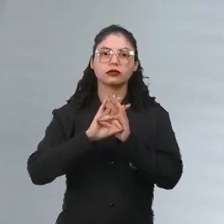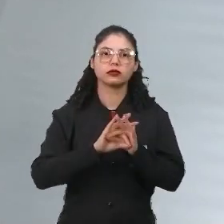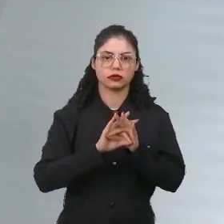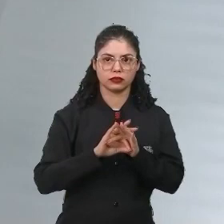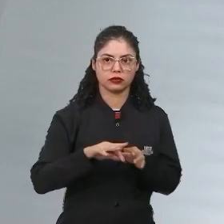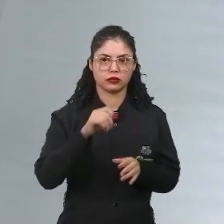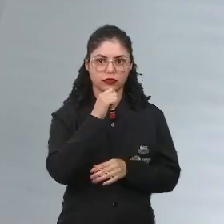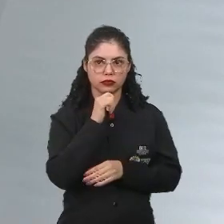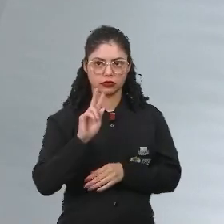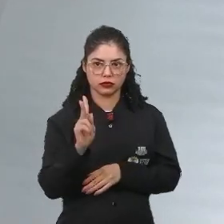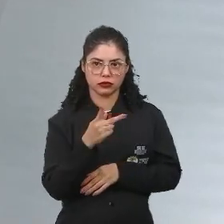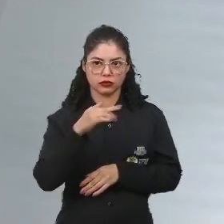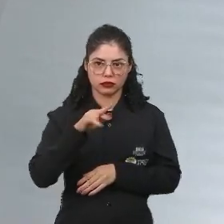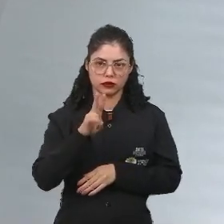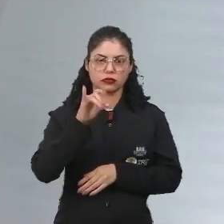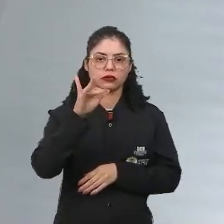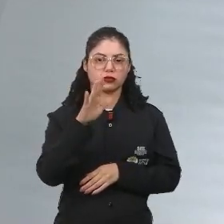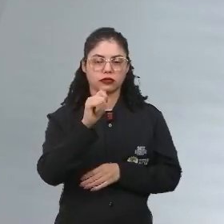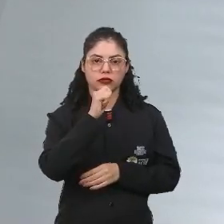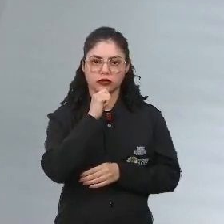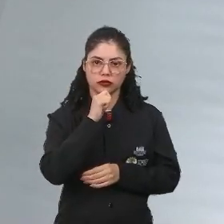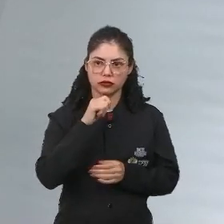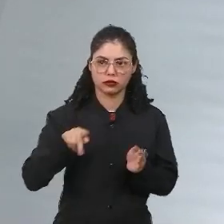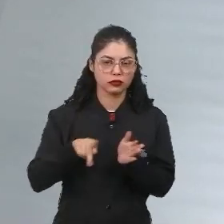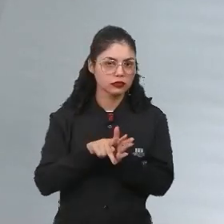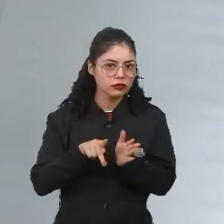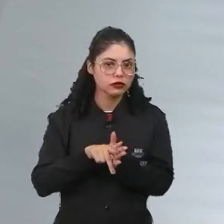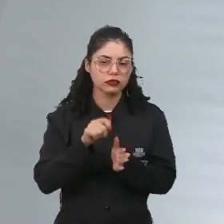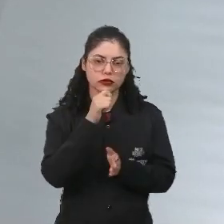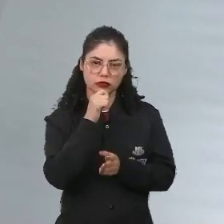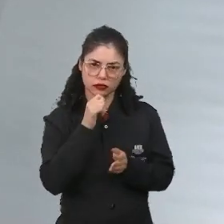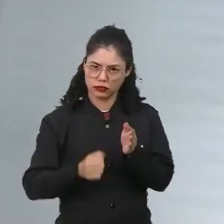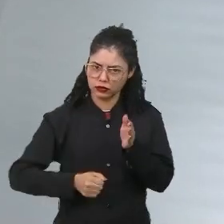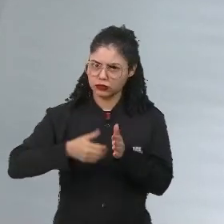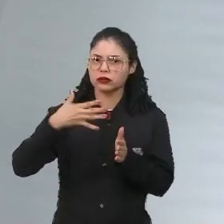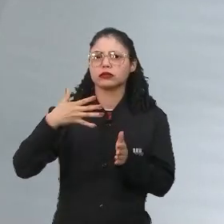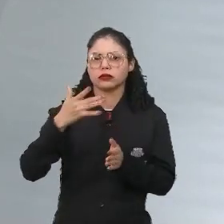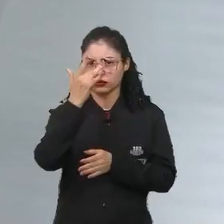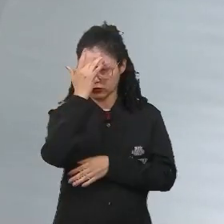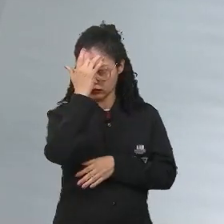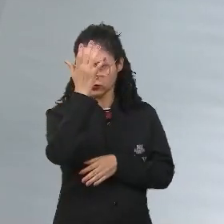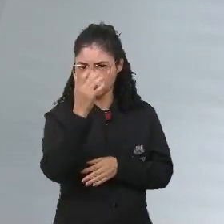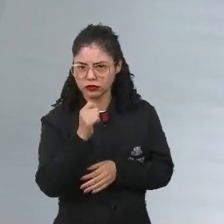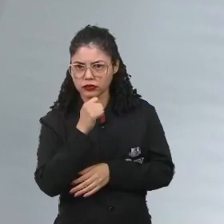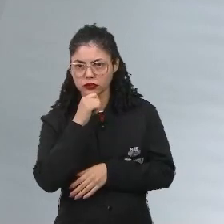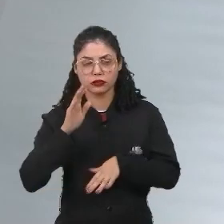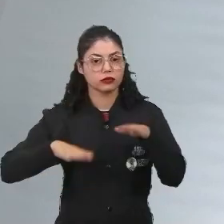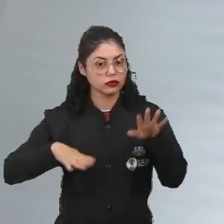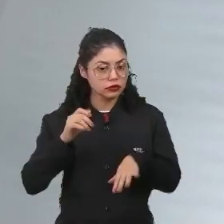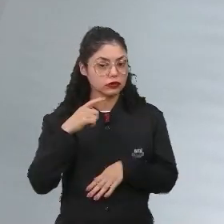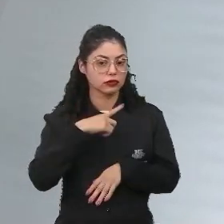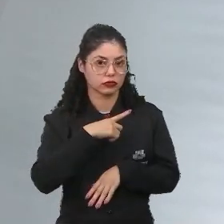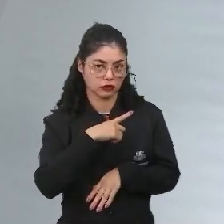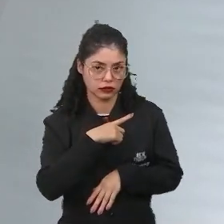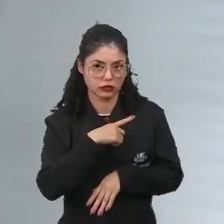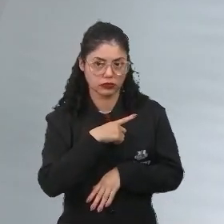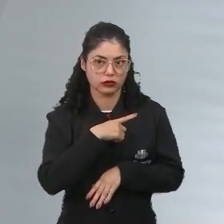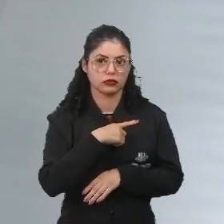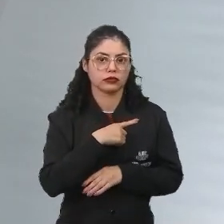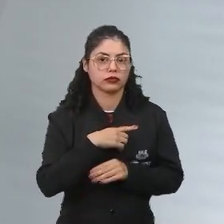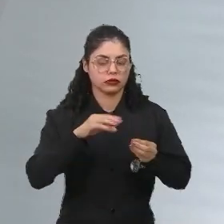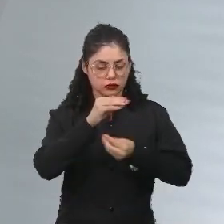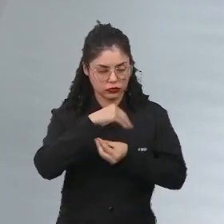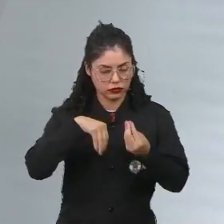misturas homogêneas, as misturas heterogêneas elas são muito fáceis, mais fáceis, na verdade, de